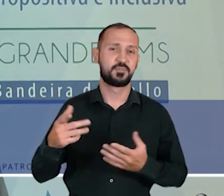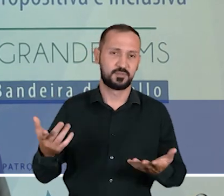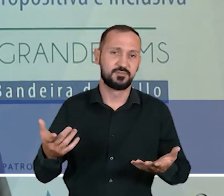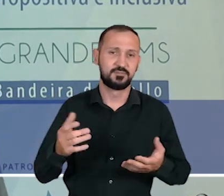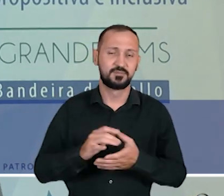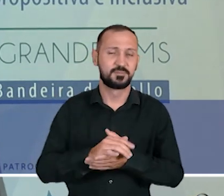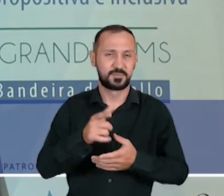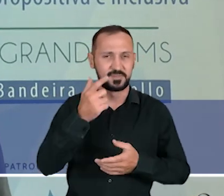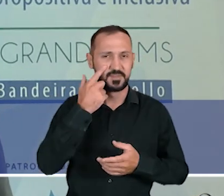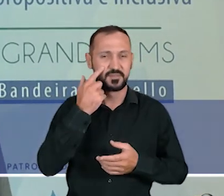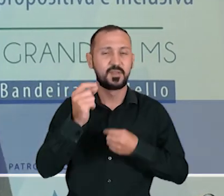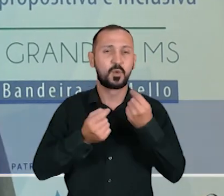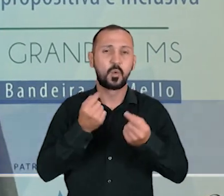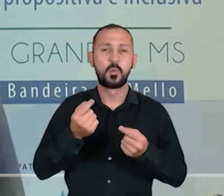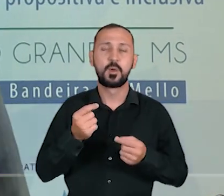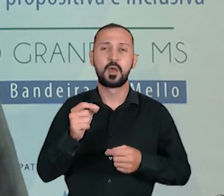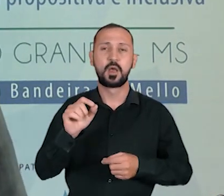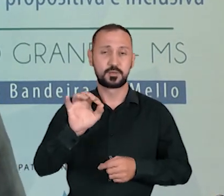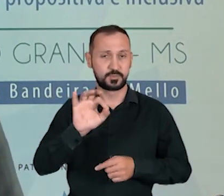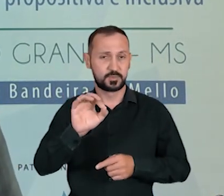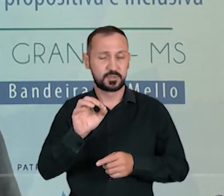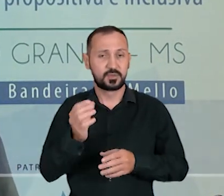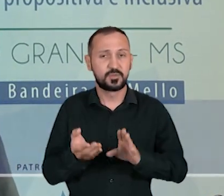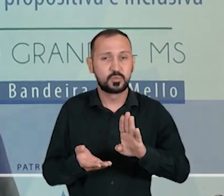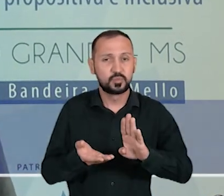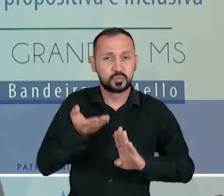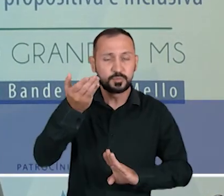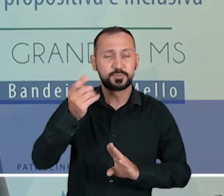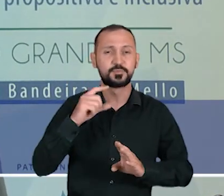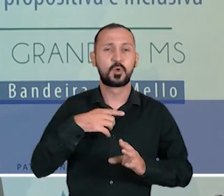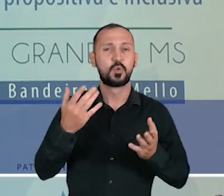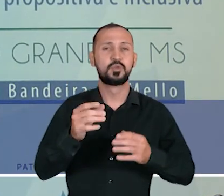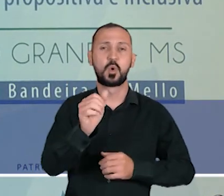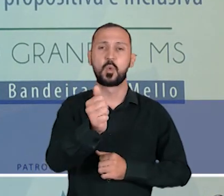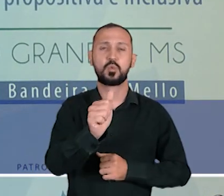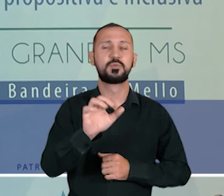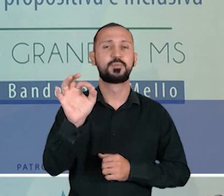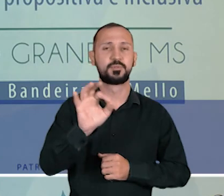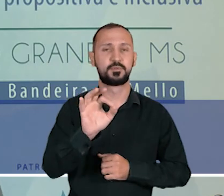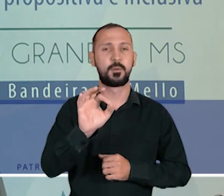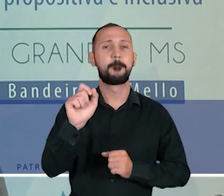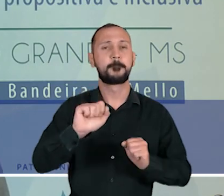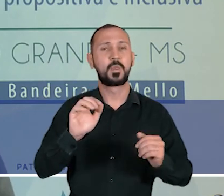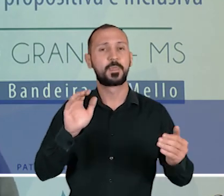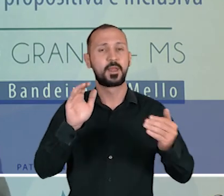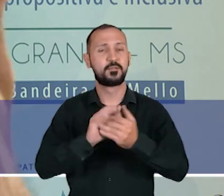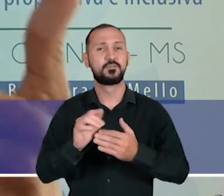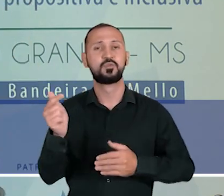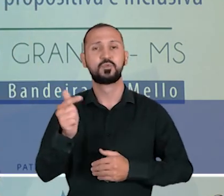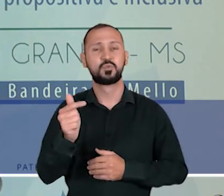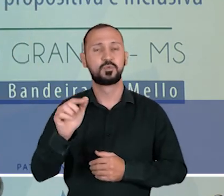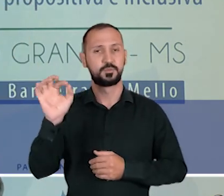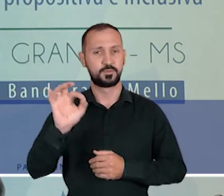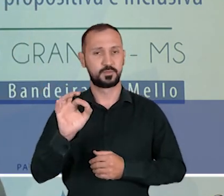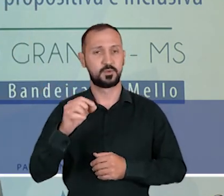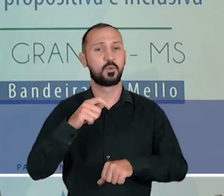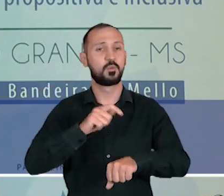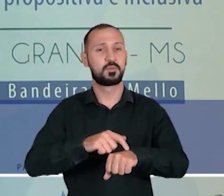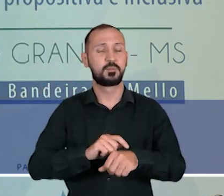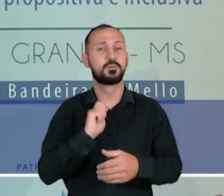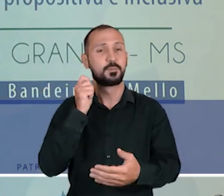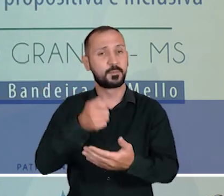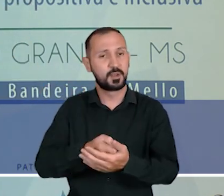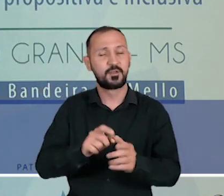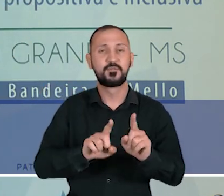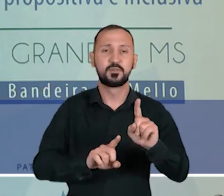a Previdência. Veja, para você ter uma ideia, as alíquotas vão subir. Hoje são 11%, podem chegar a 22%. O